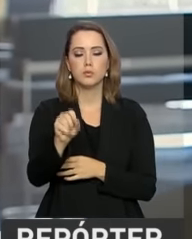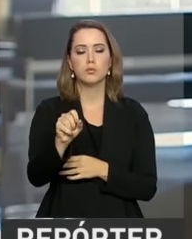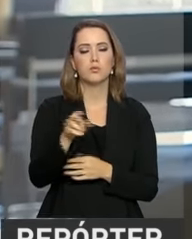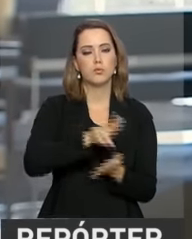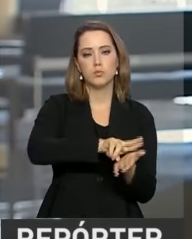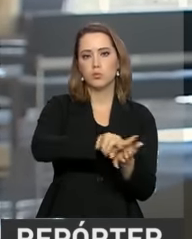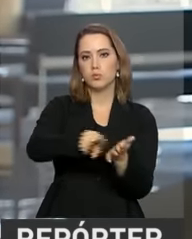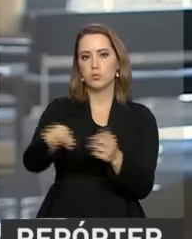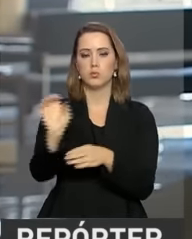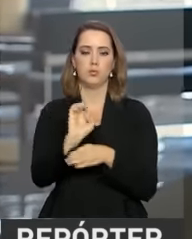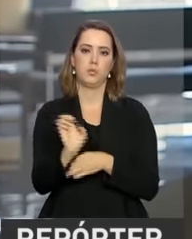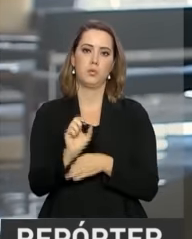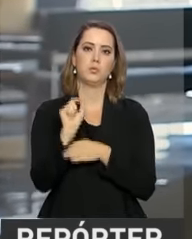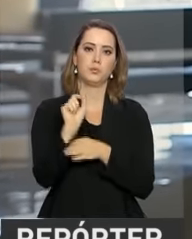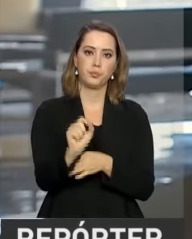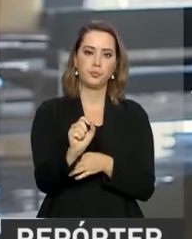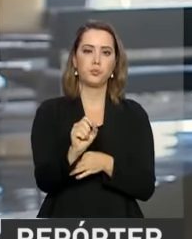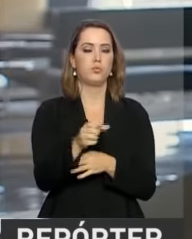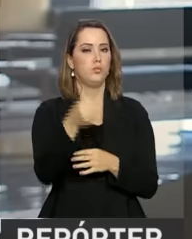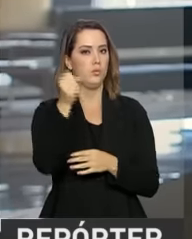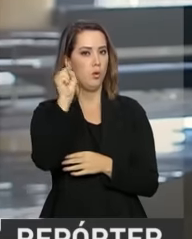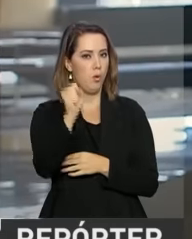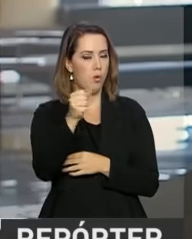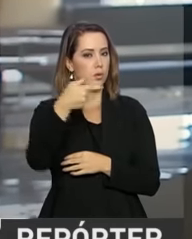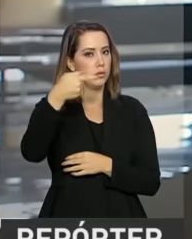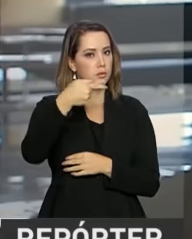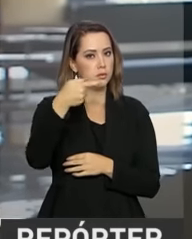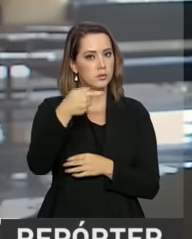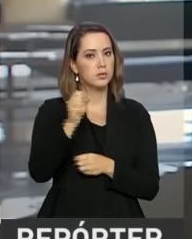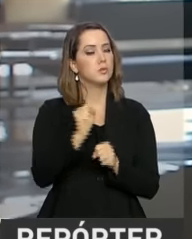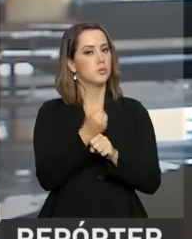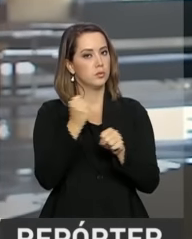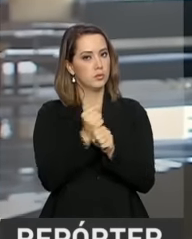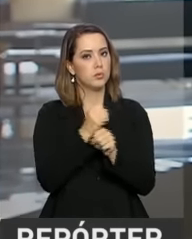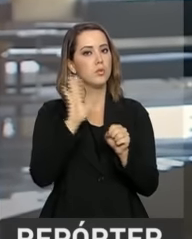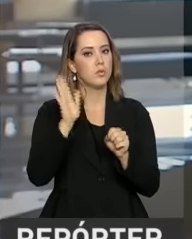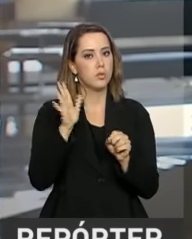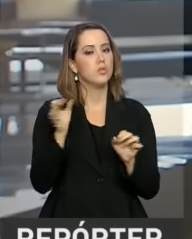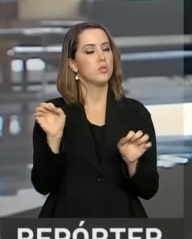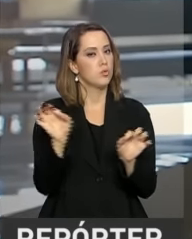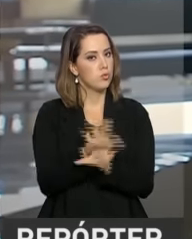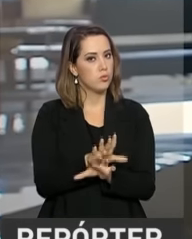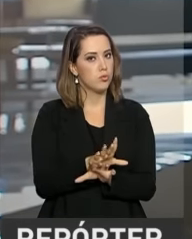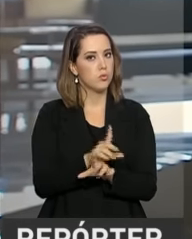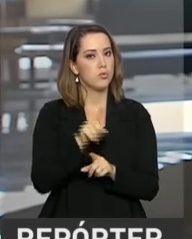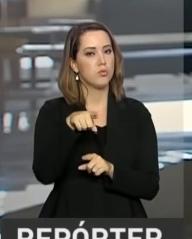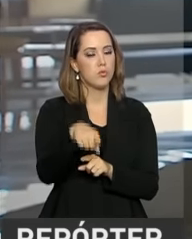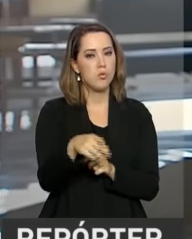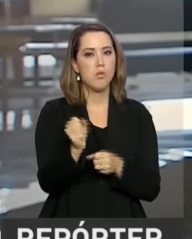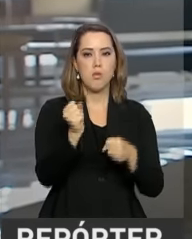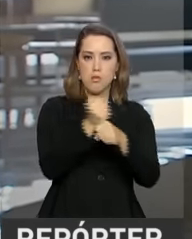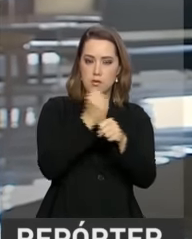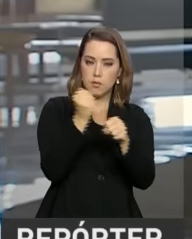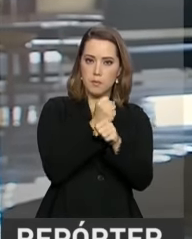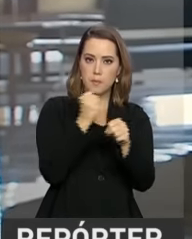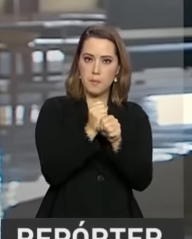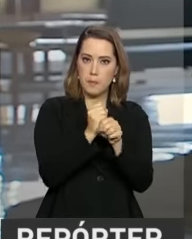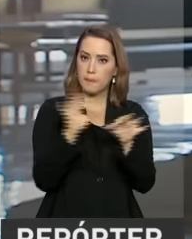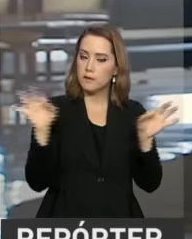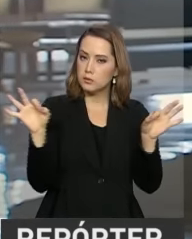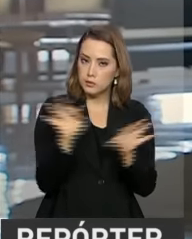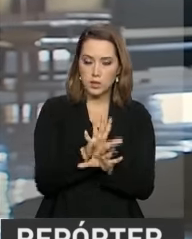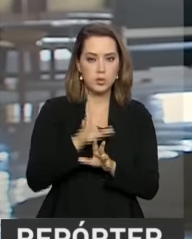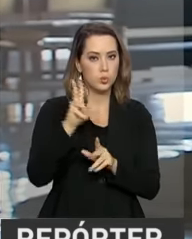Alagoas segundo ele 87% das obras já estão concluídas e a construção deve ficar pronta